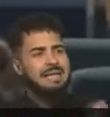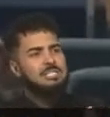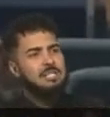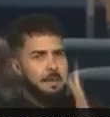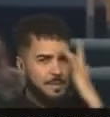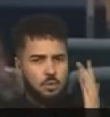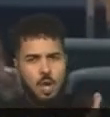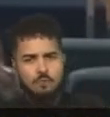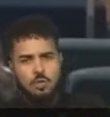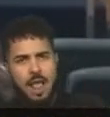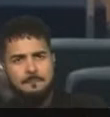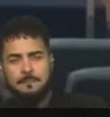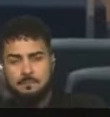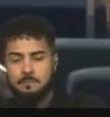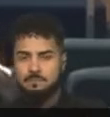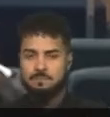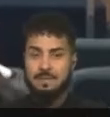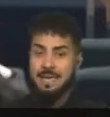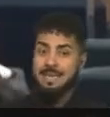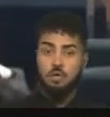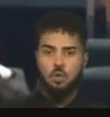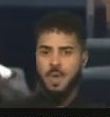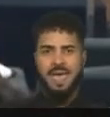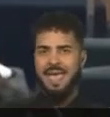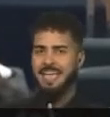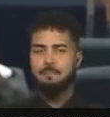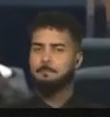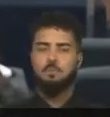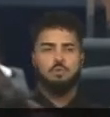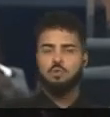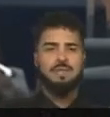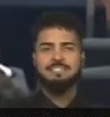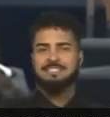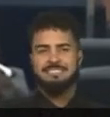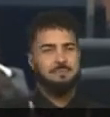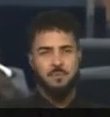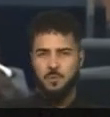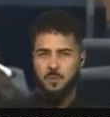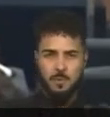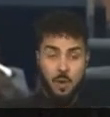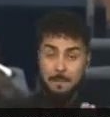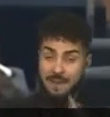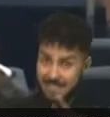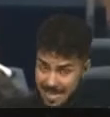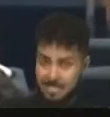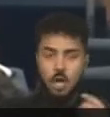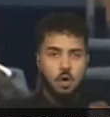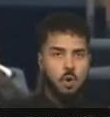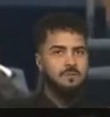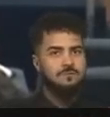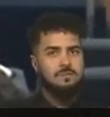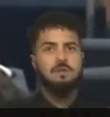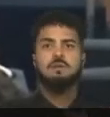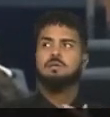Isso não é uma rede para substituir serviço público, mas é uma rede para a gente pensar como lidar com essa